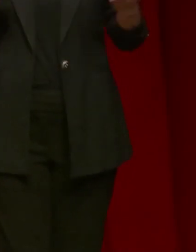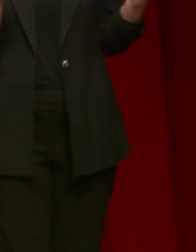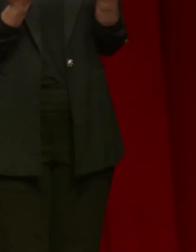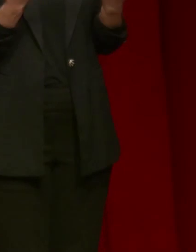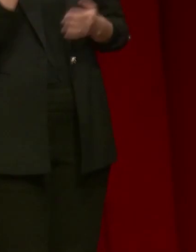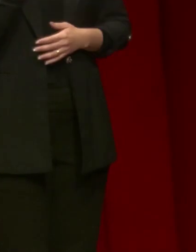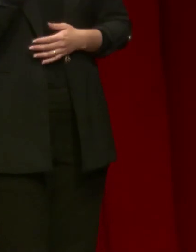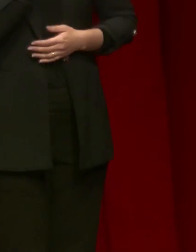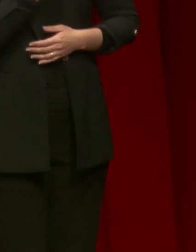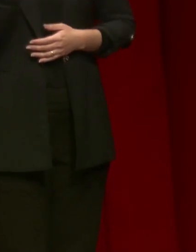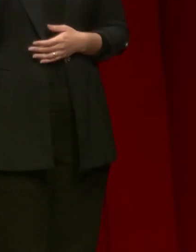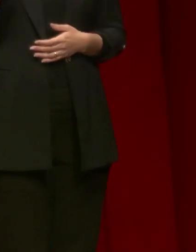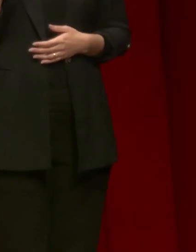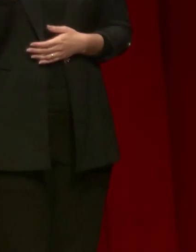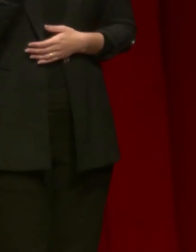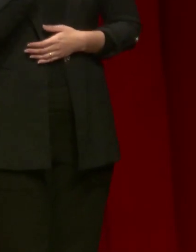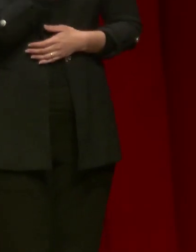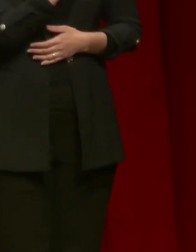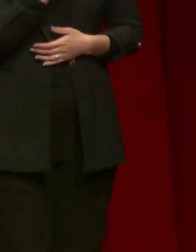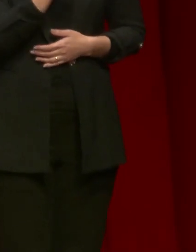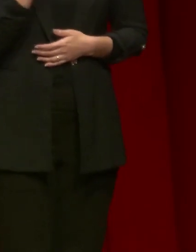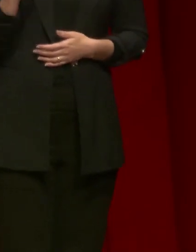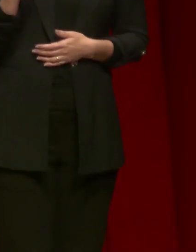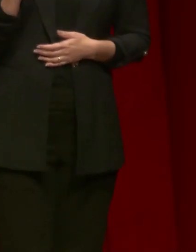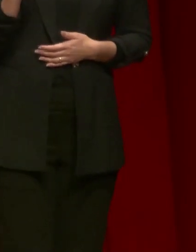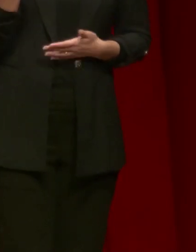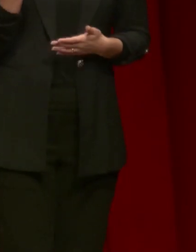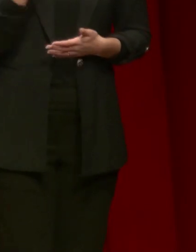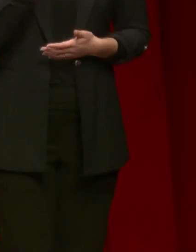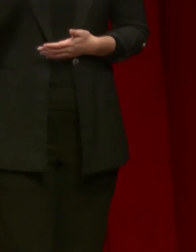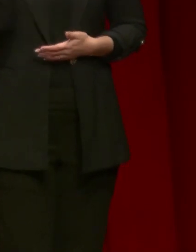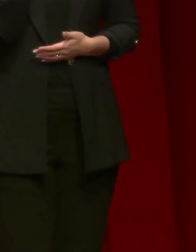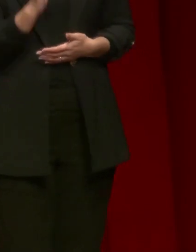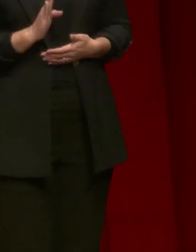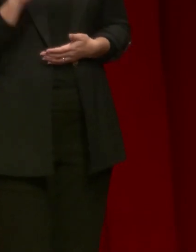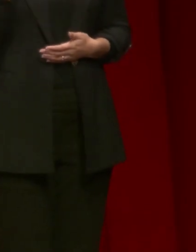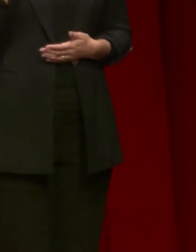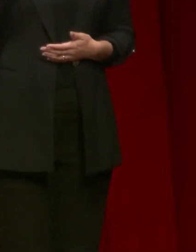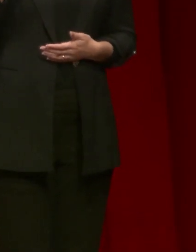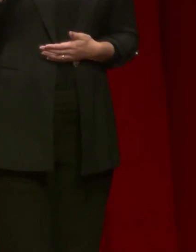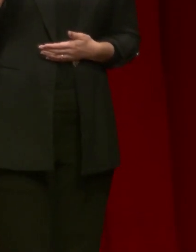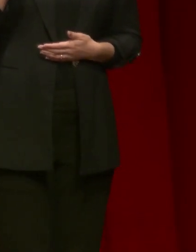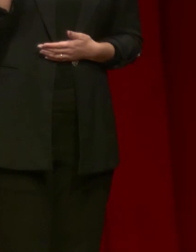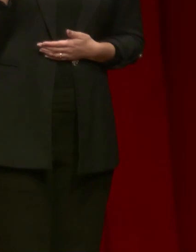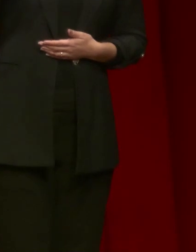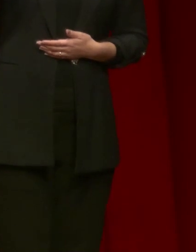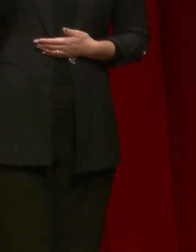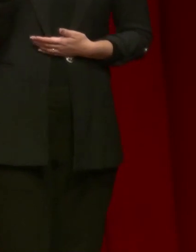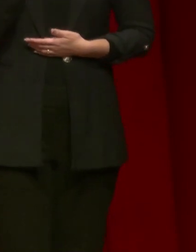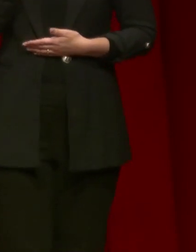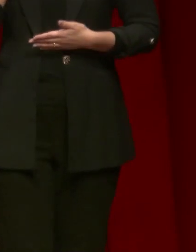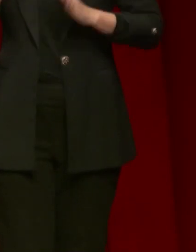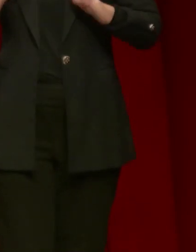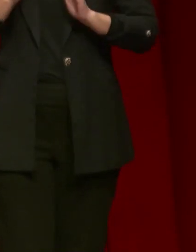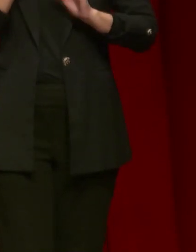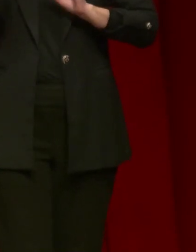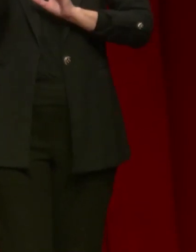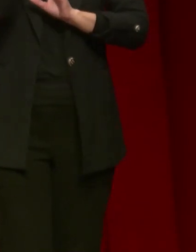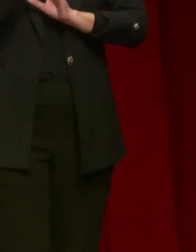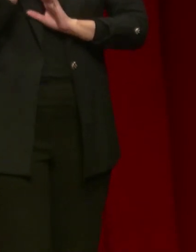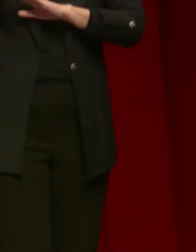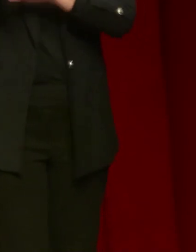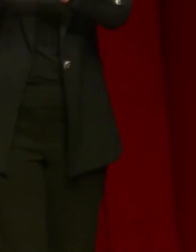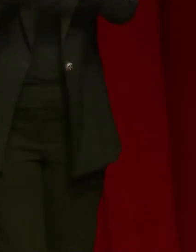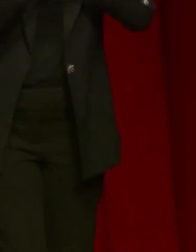nossa coordenadora também lá da sede da Sociedade Bíblica do Brasil, Adriana Atalaia, que ajuda todas as regionais a coordenar